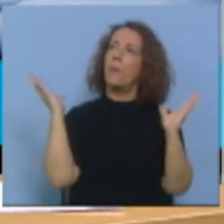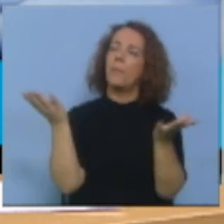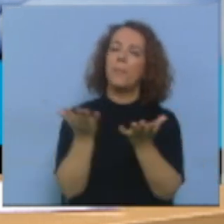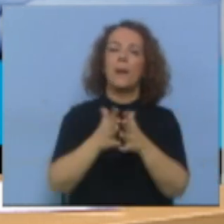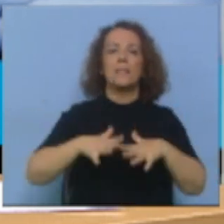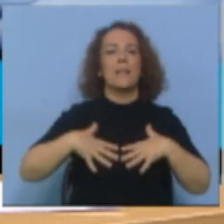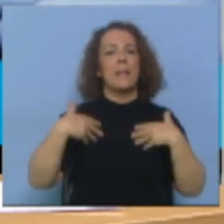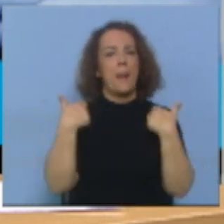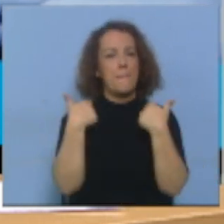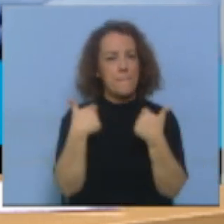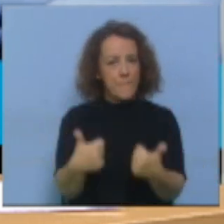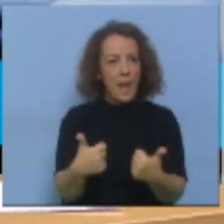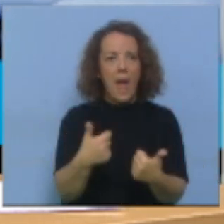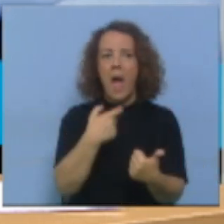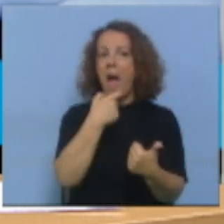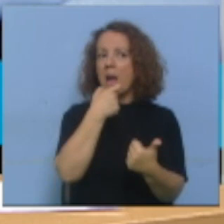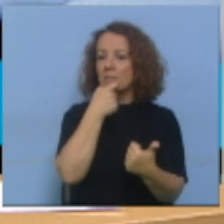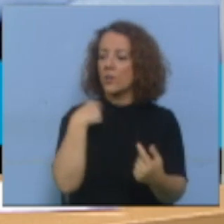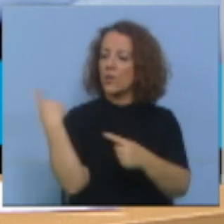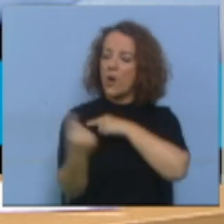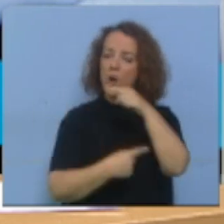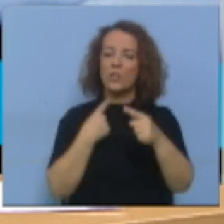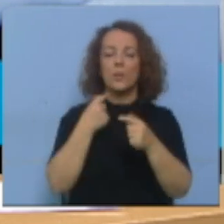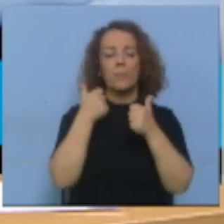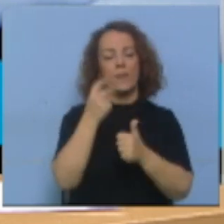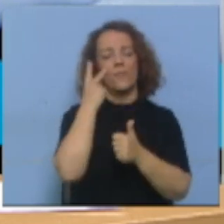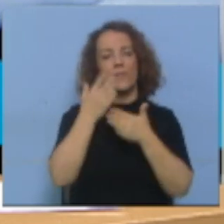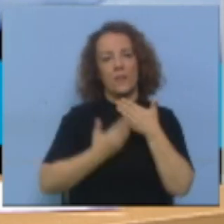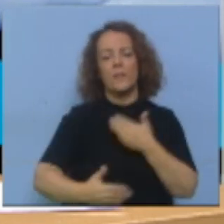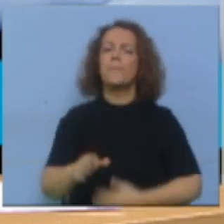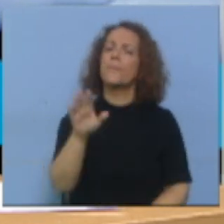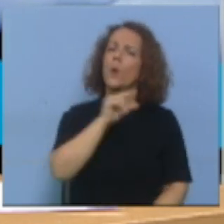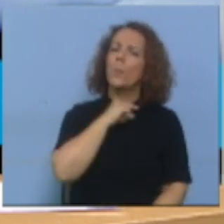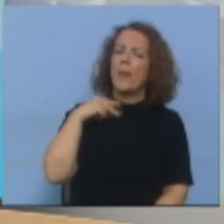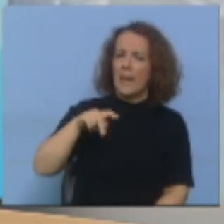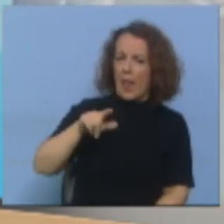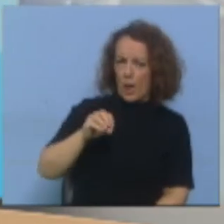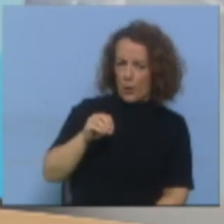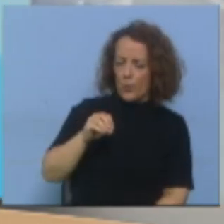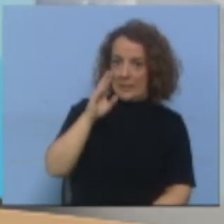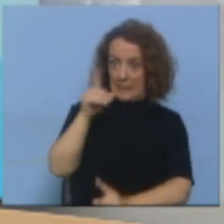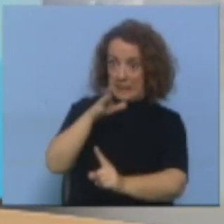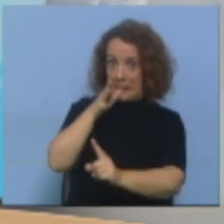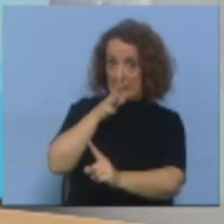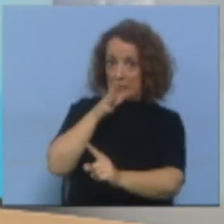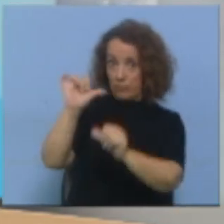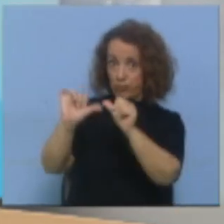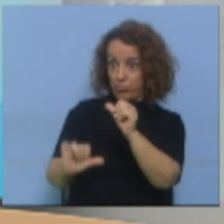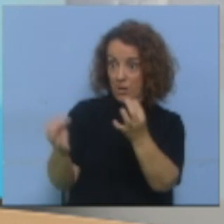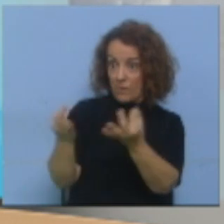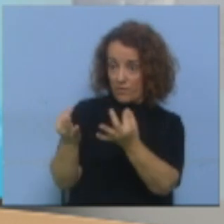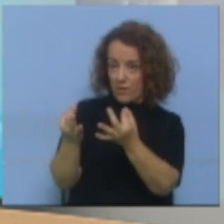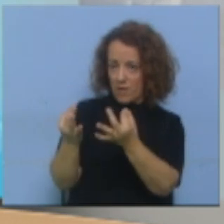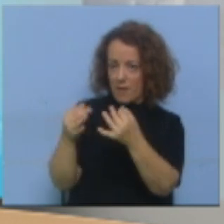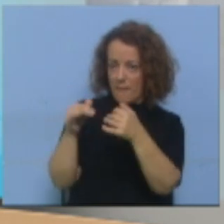encontrar estratégias para que as pessoas possam sobreviver neste tempo. Padre Nélio, e se pensarmos tudo isso, mas na